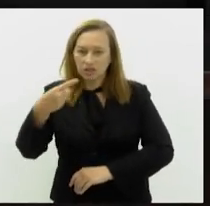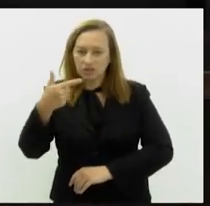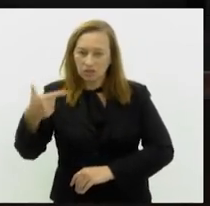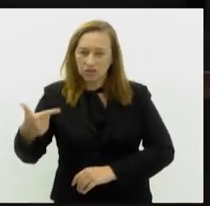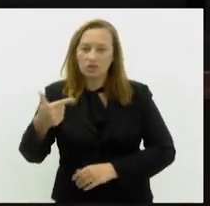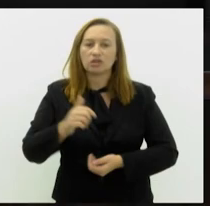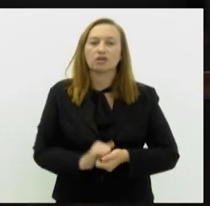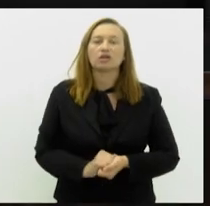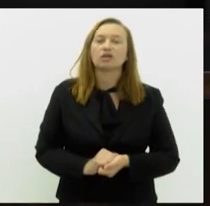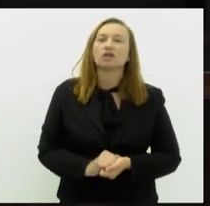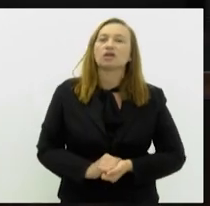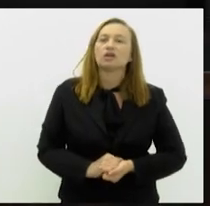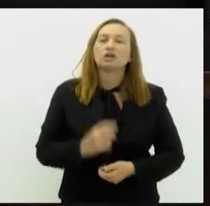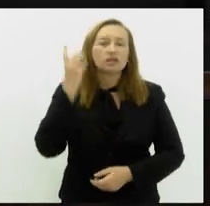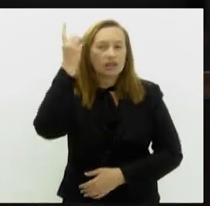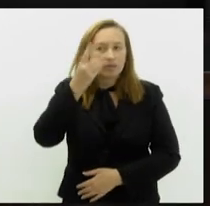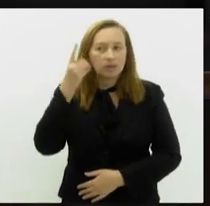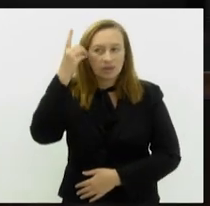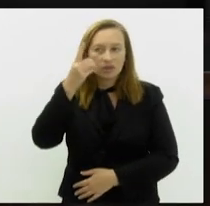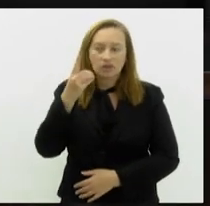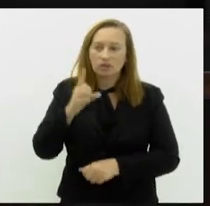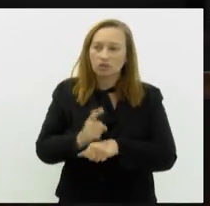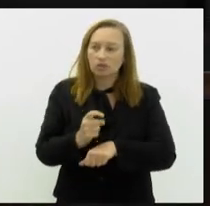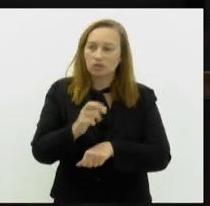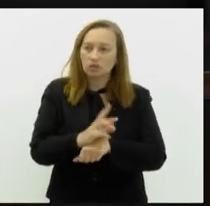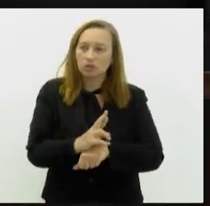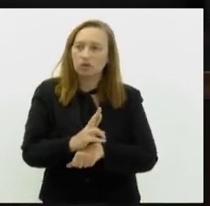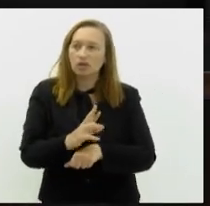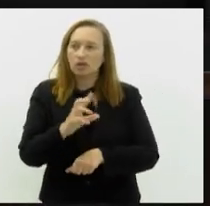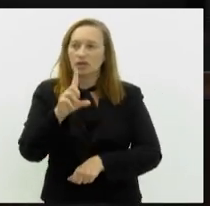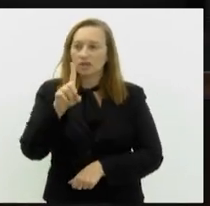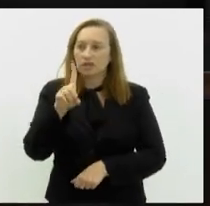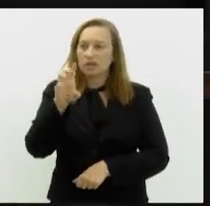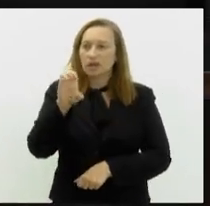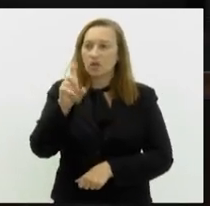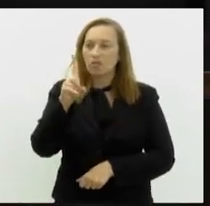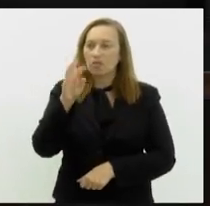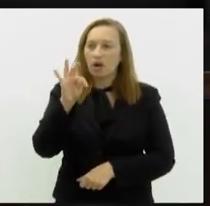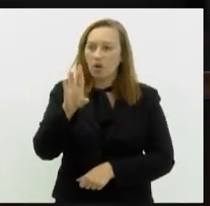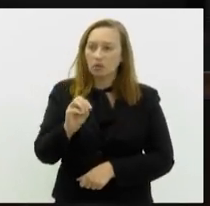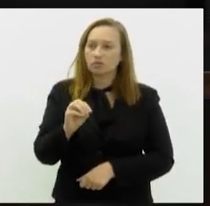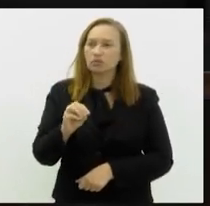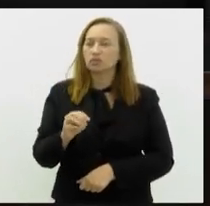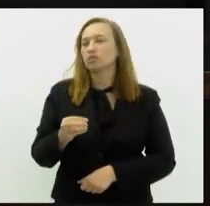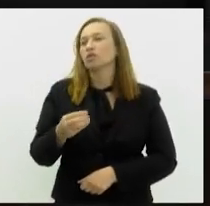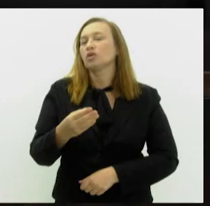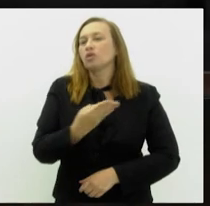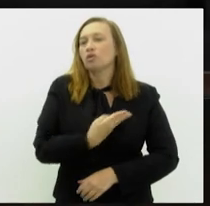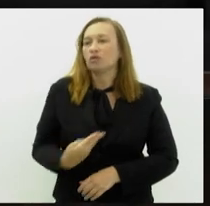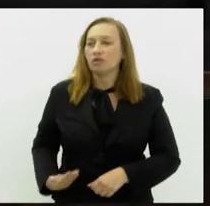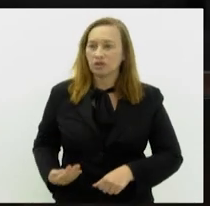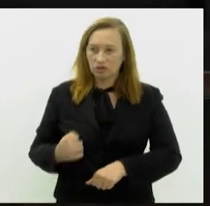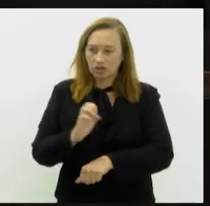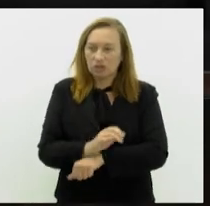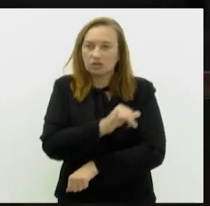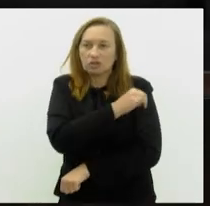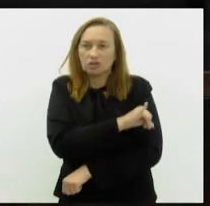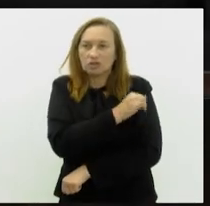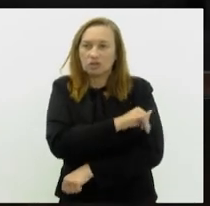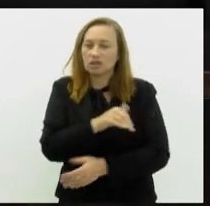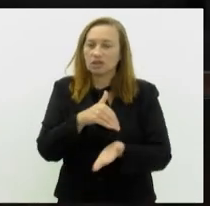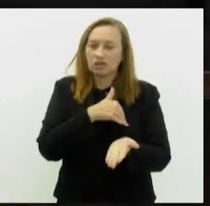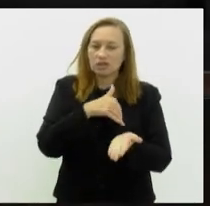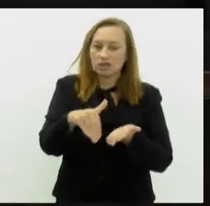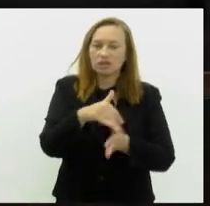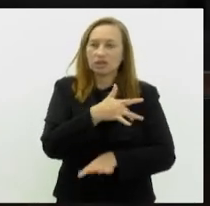5.872/2022, de autoria do deputado Dr. Deodalto, que autoriza o governo do Estado do Rio de Janeiro, por intermédio da Secretaria